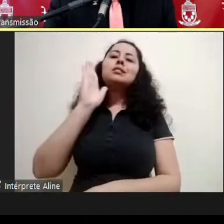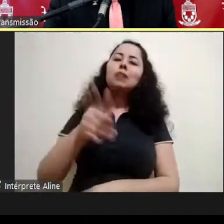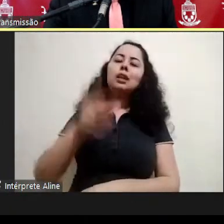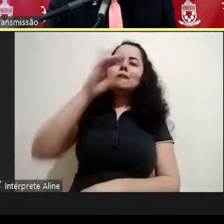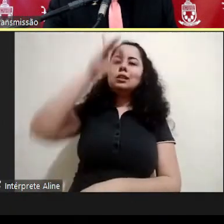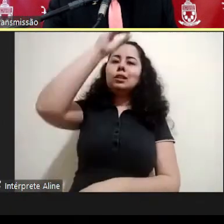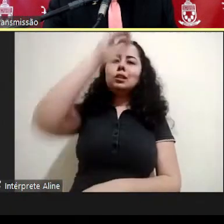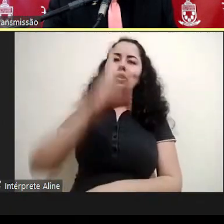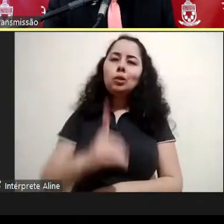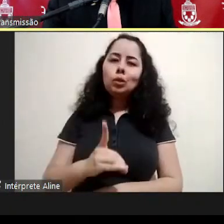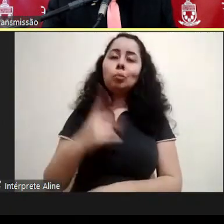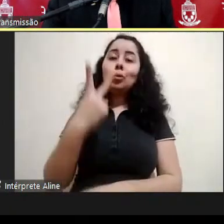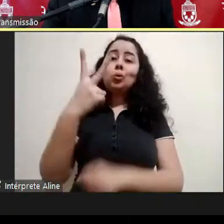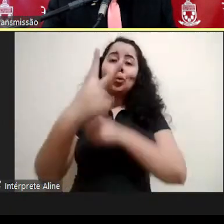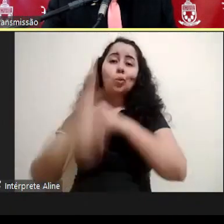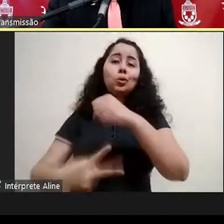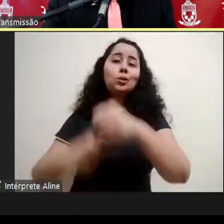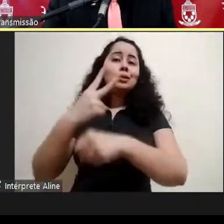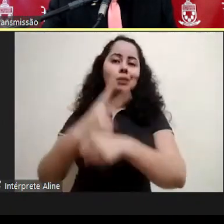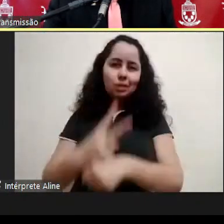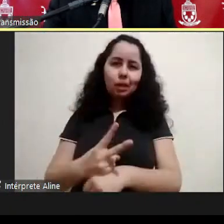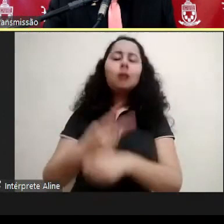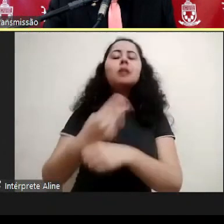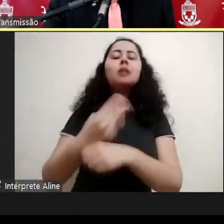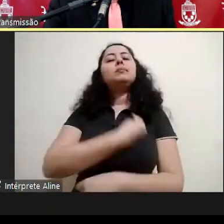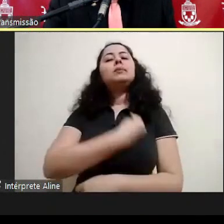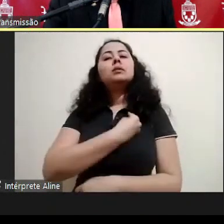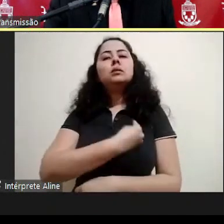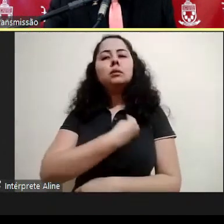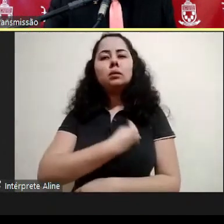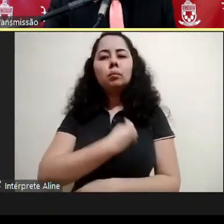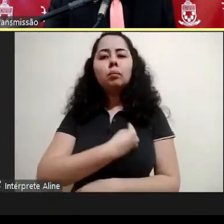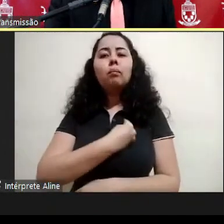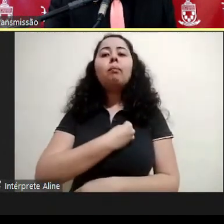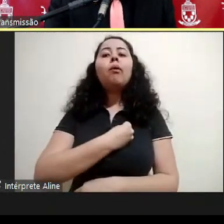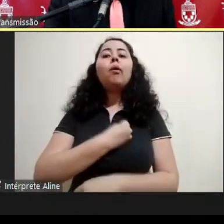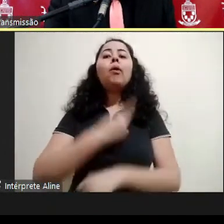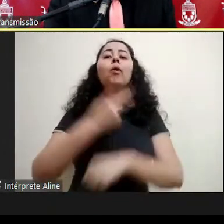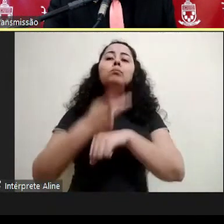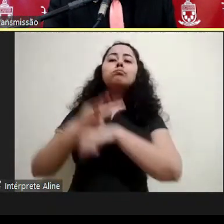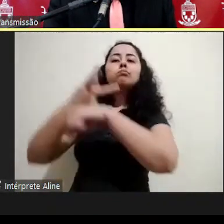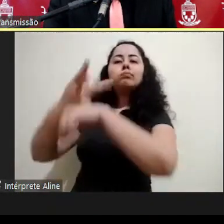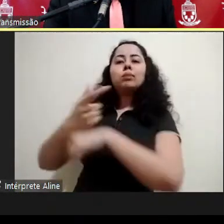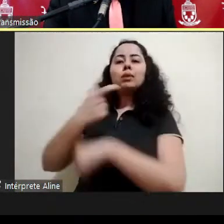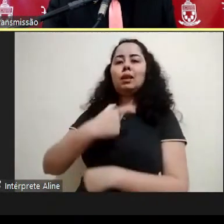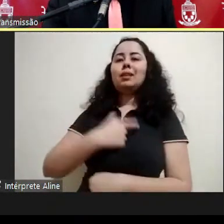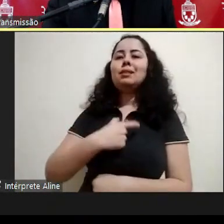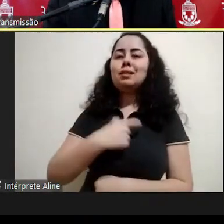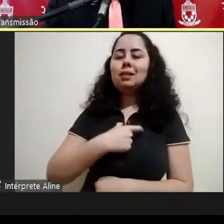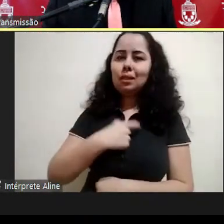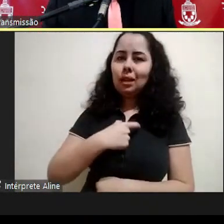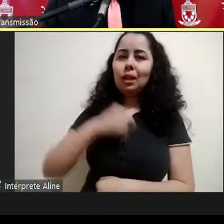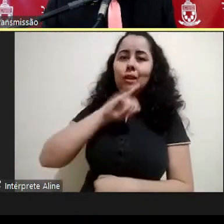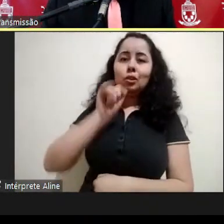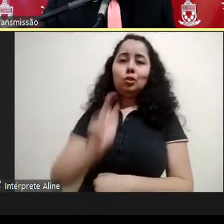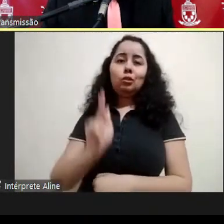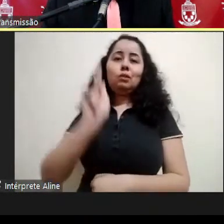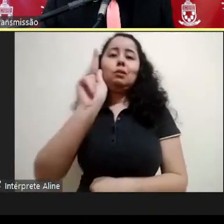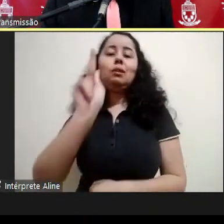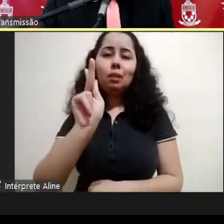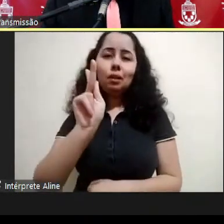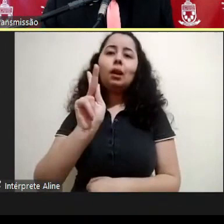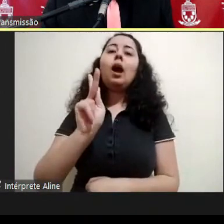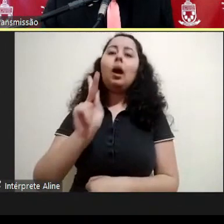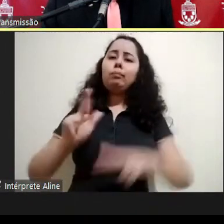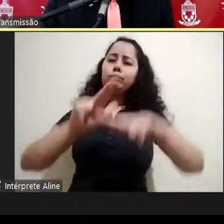da idealização deste evento de entrega solene da medalha JK. Mesmo cargo que exerceu na